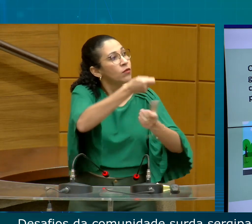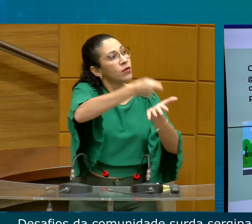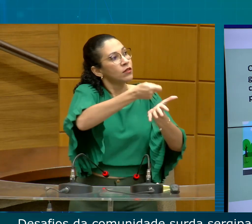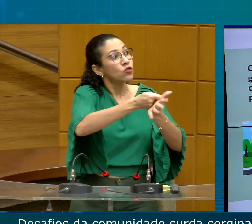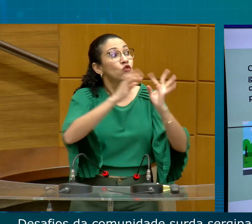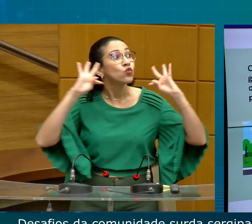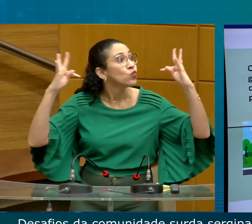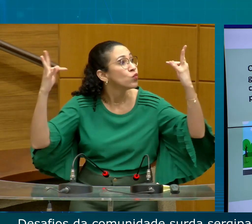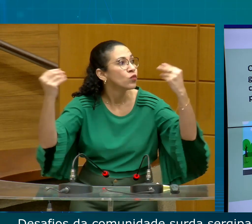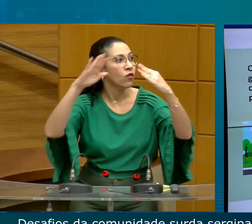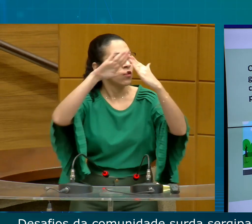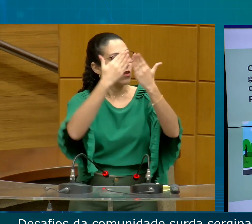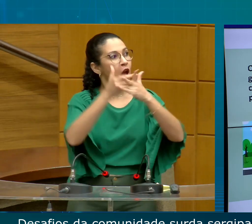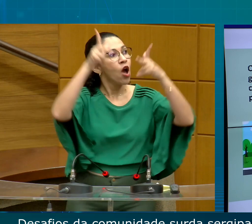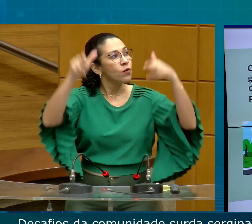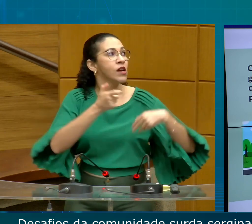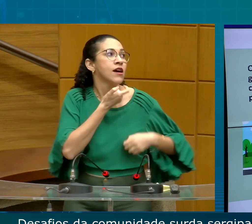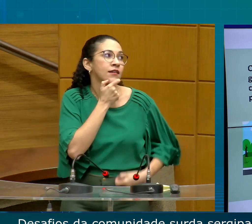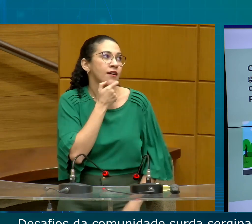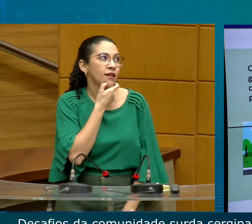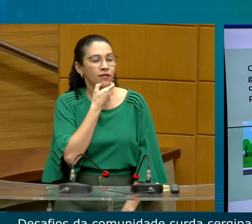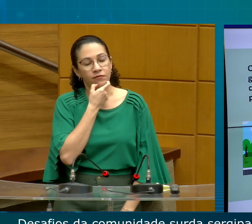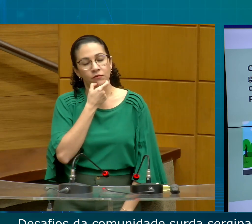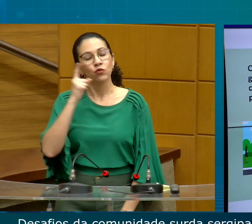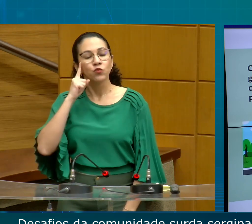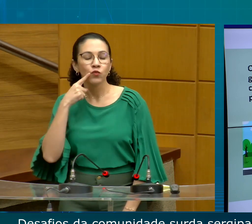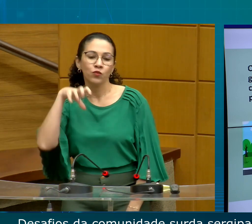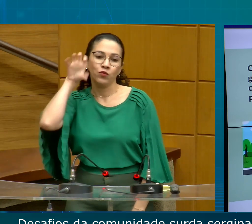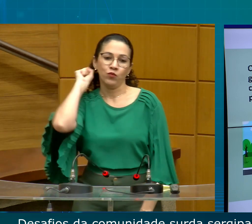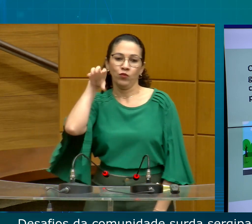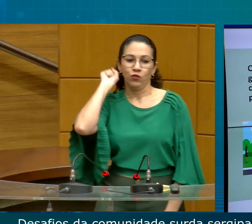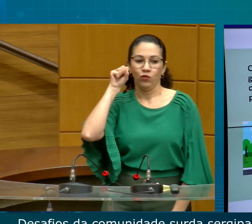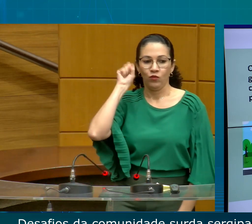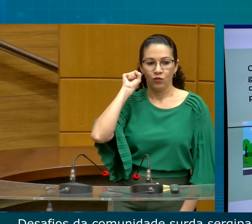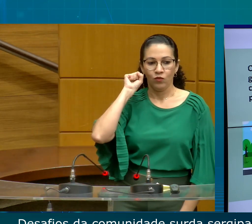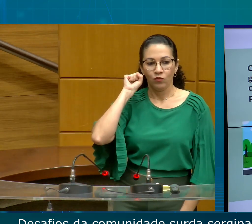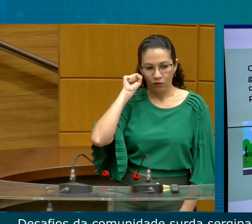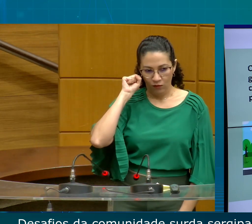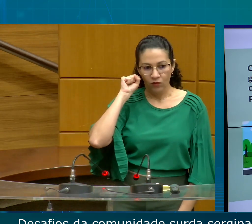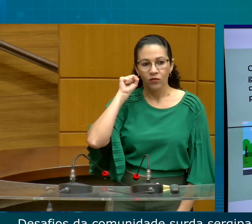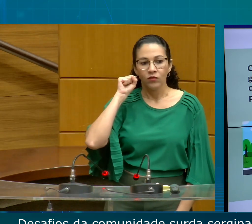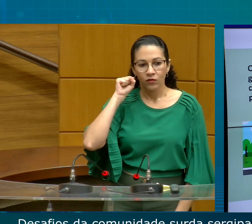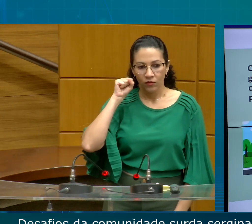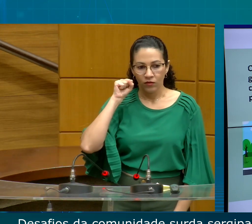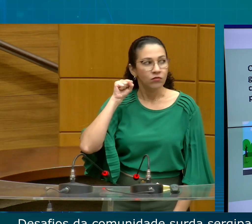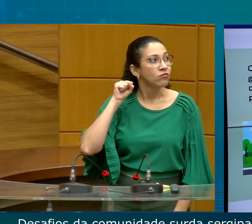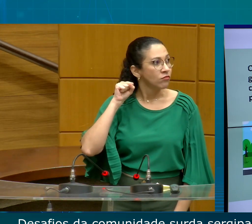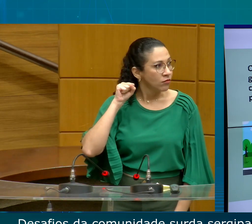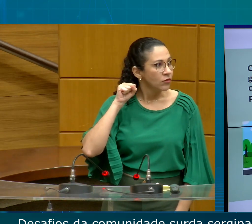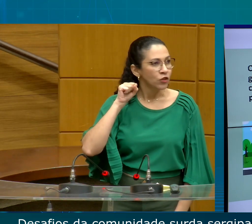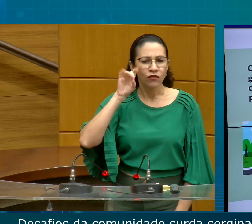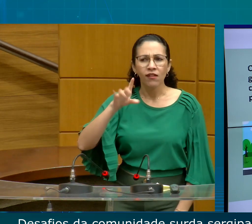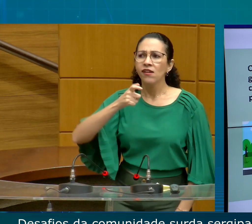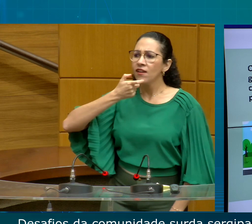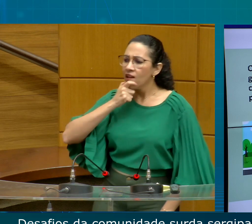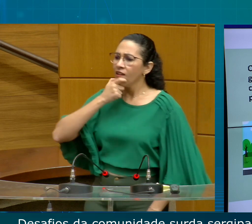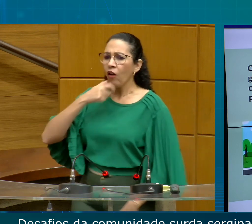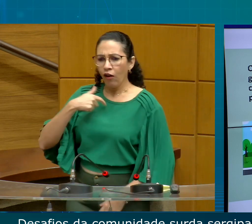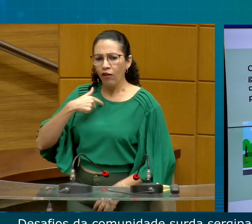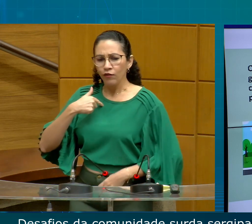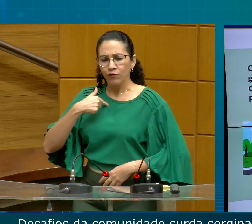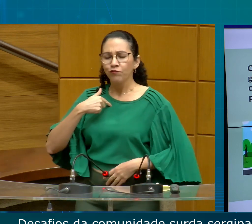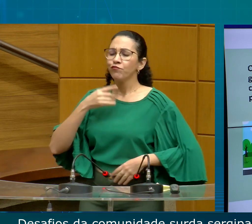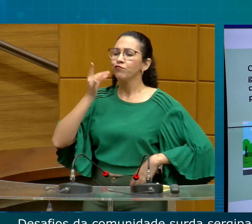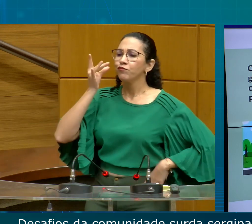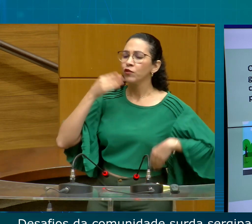sinalização. Precisa ser uma matéria obrigatória para todos, igual o inglês, por exemplo. Né? Os surdos e os ouvintes precisam